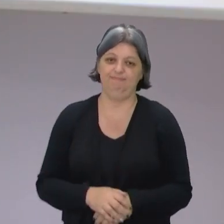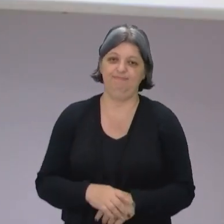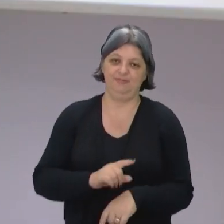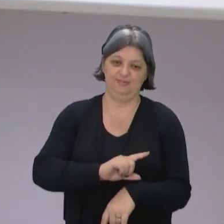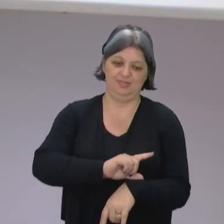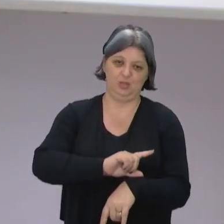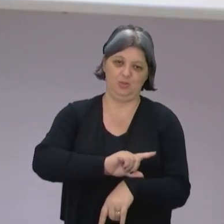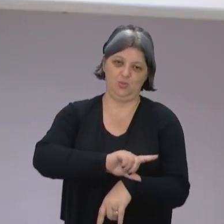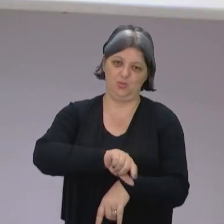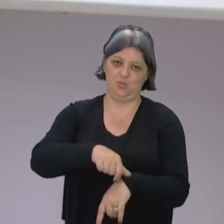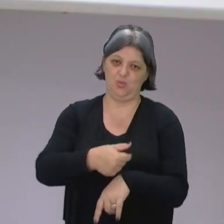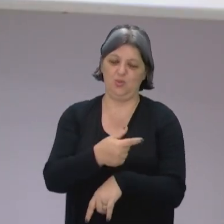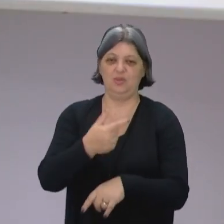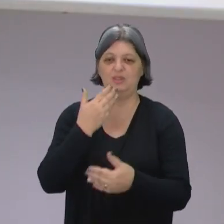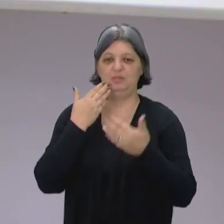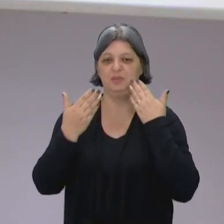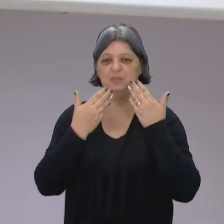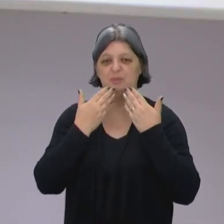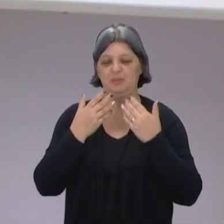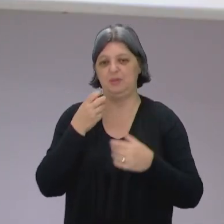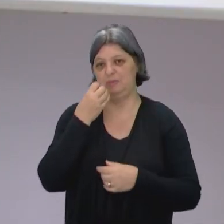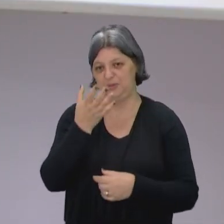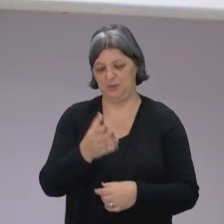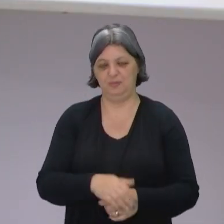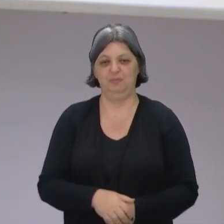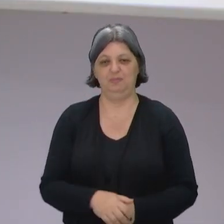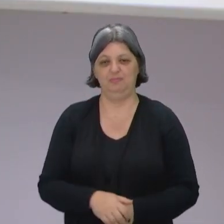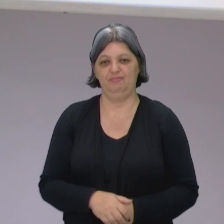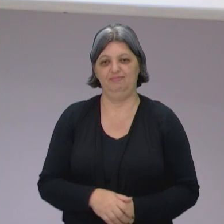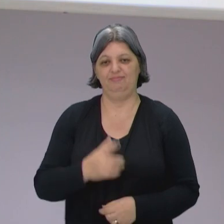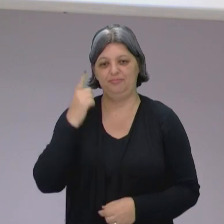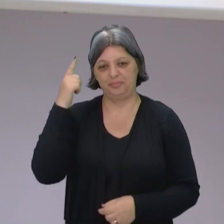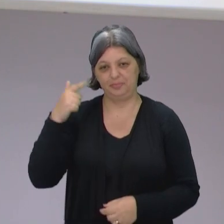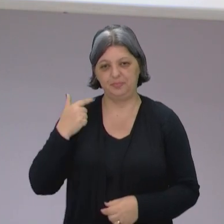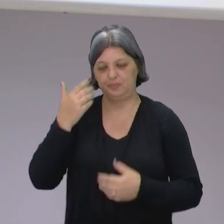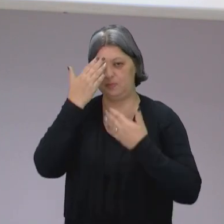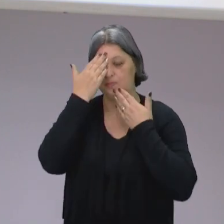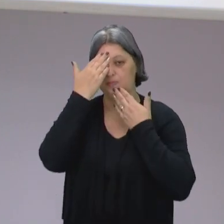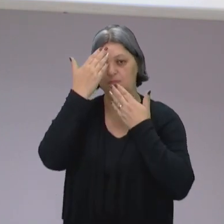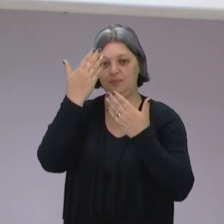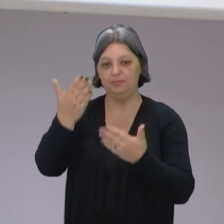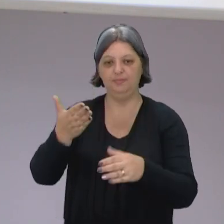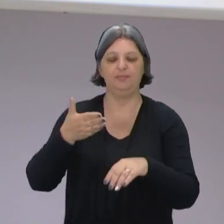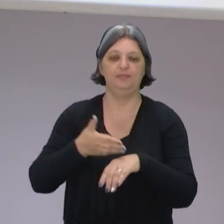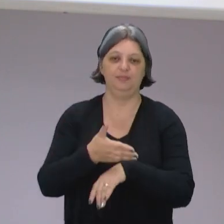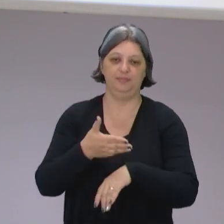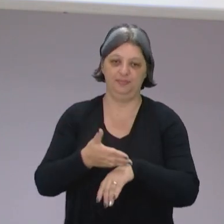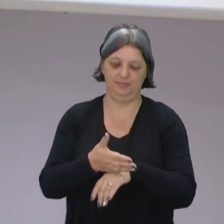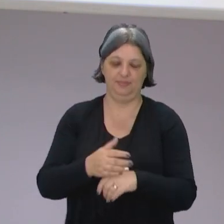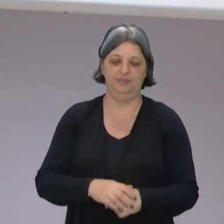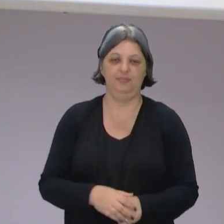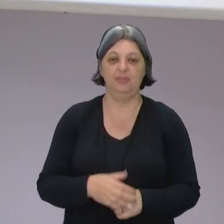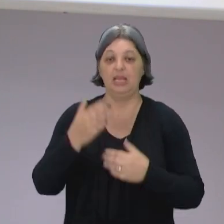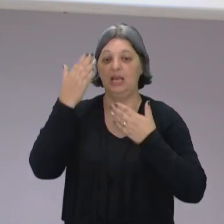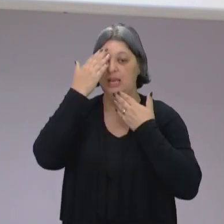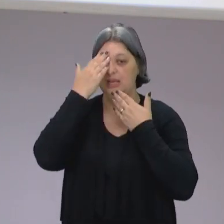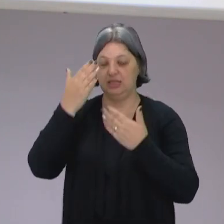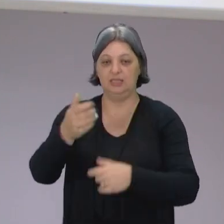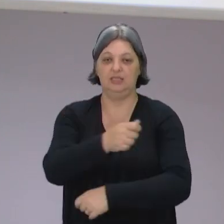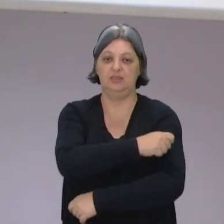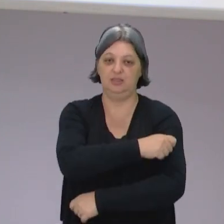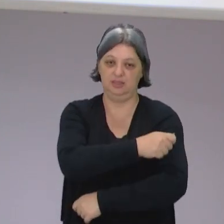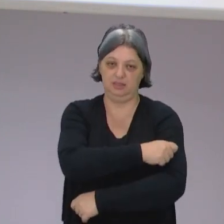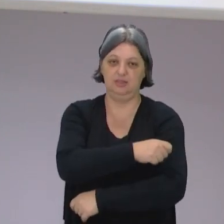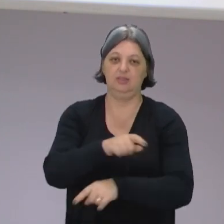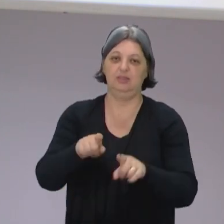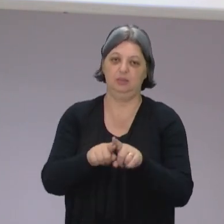porque a conversa está boa. Elaine, muito obrigado. Eu que agradeço, Obrigado Mauro, por ter participado. Agradeço também os estudantes que estão